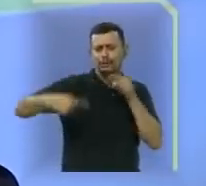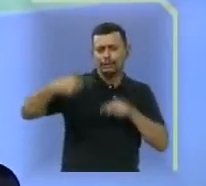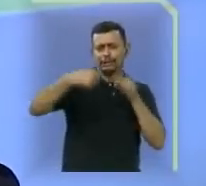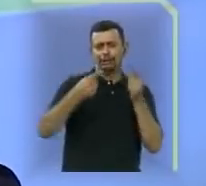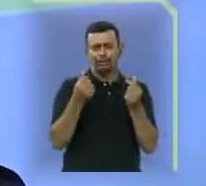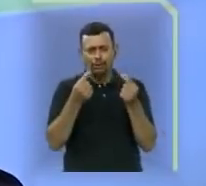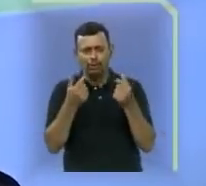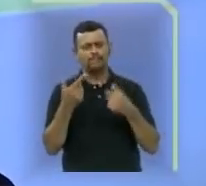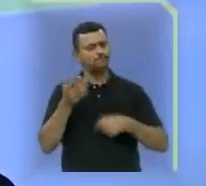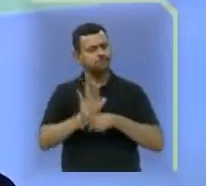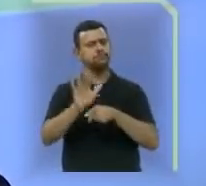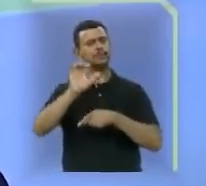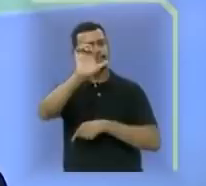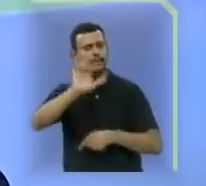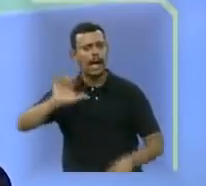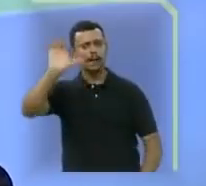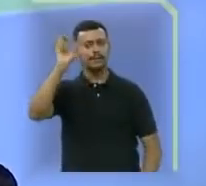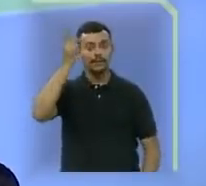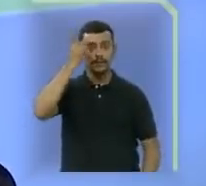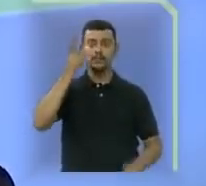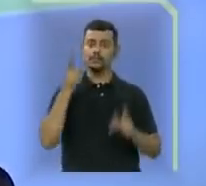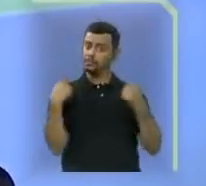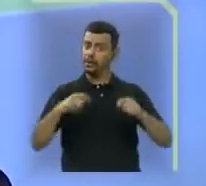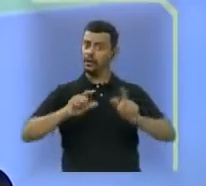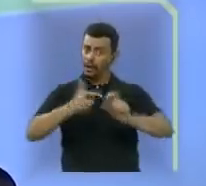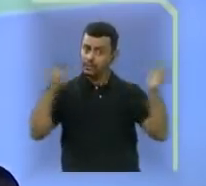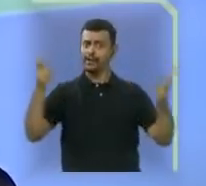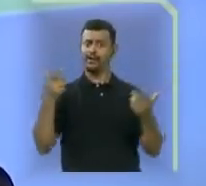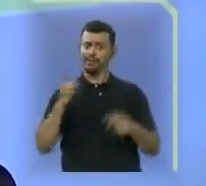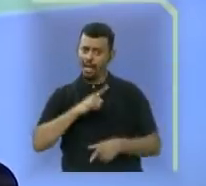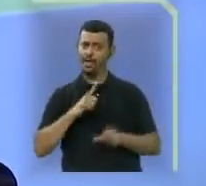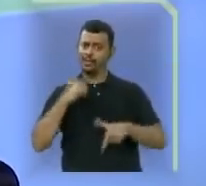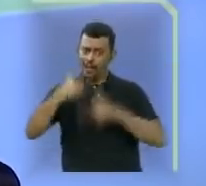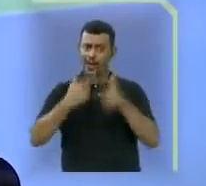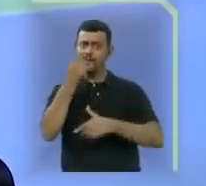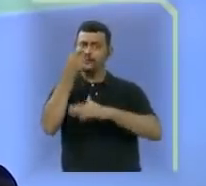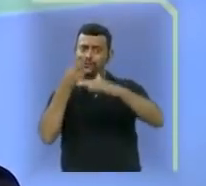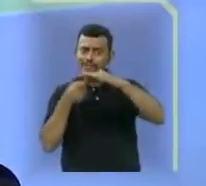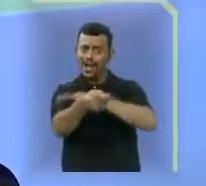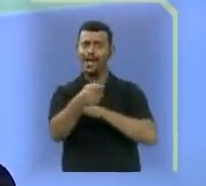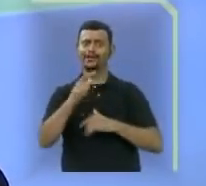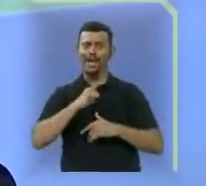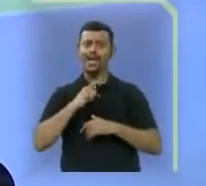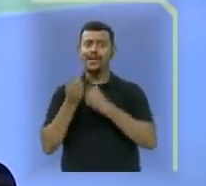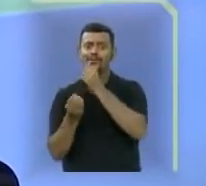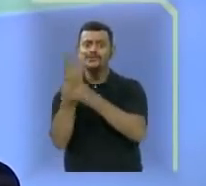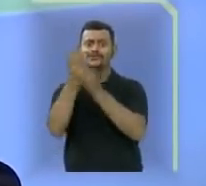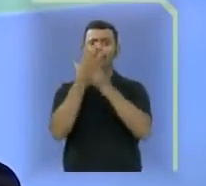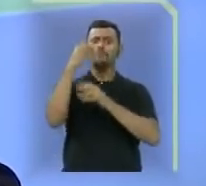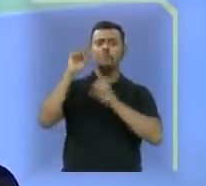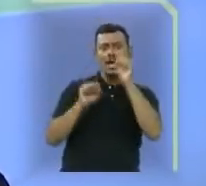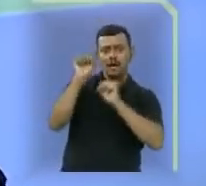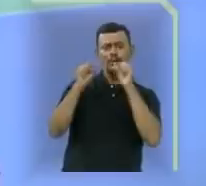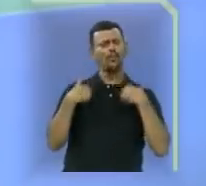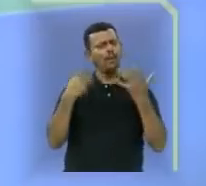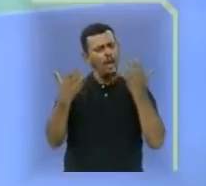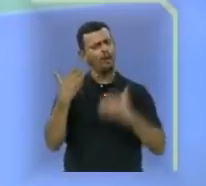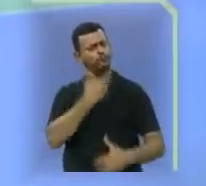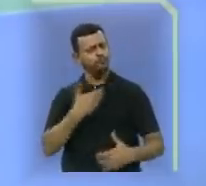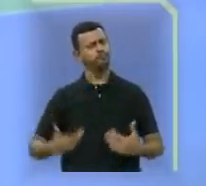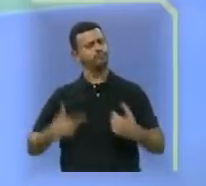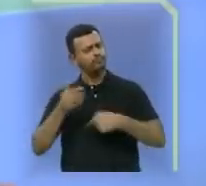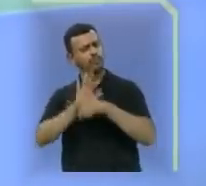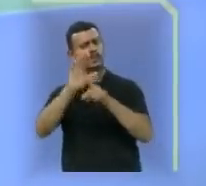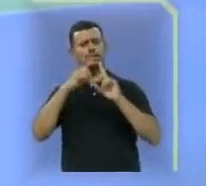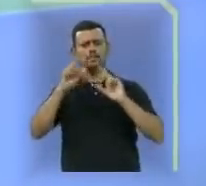Paulo cresça. O Estado de São Paulo tem investimentos, tem emprego, tem empreendedorismo. Isso que eu quero, por isso que eu quero ser governador de São Paulo, melhorar